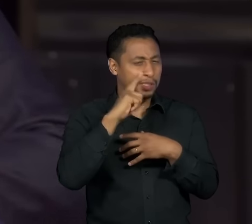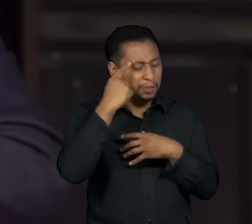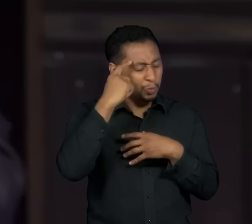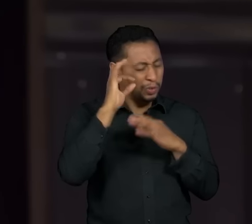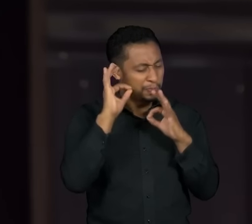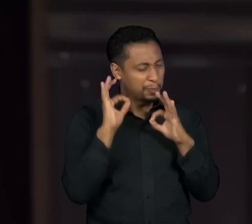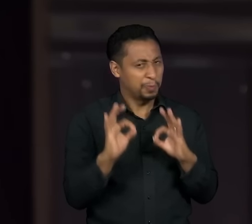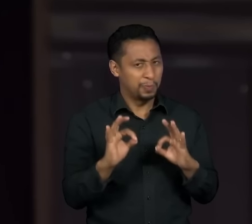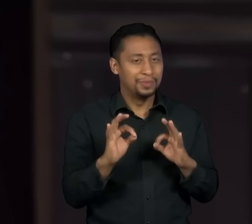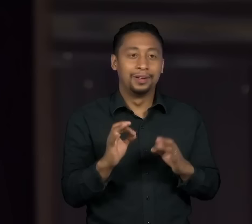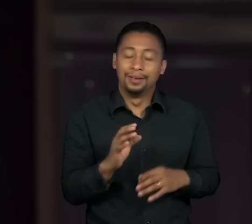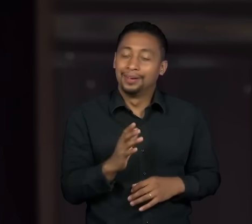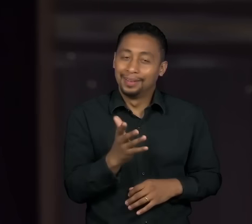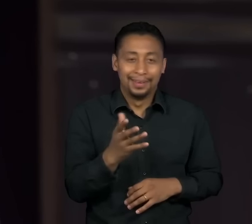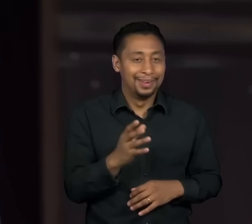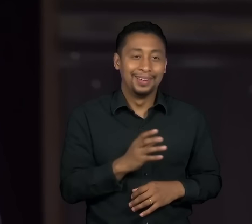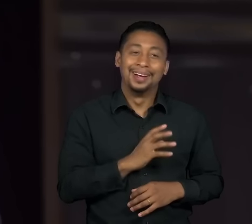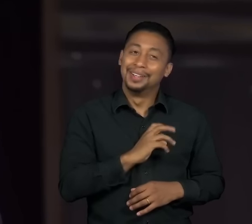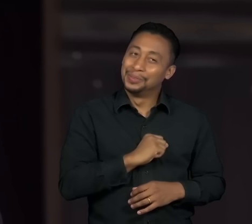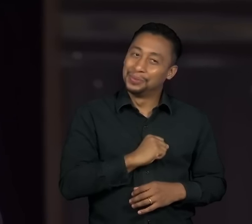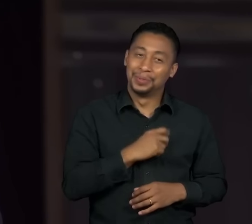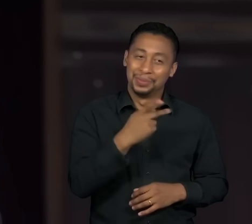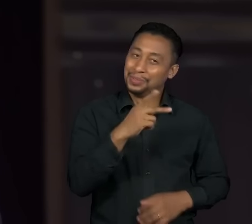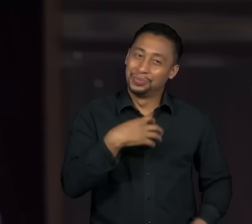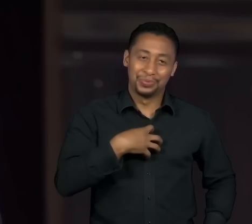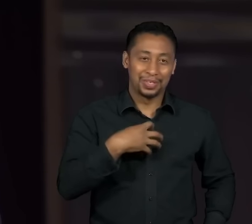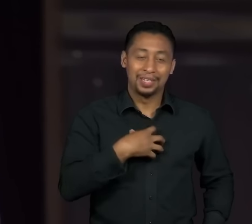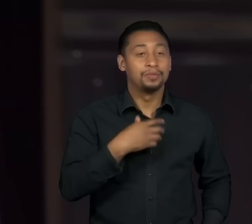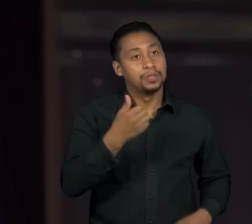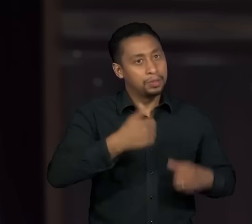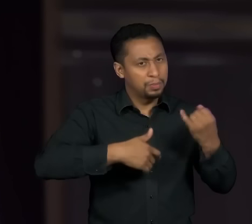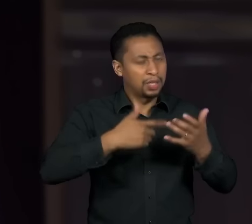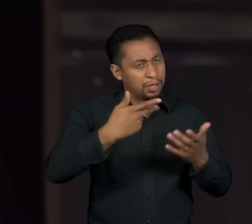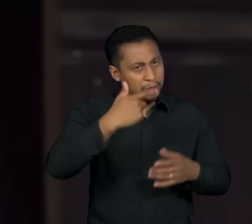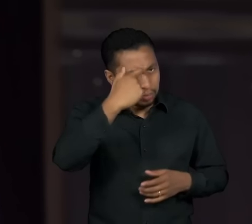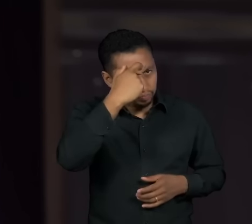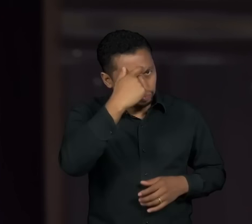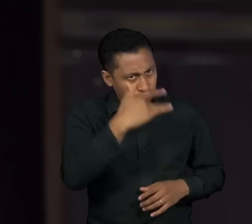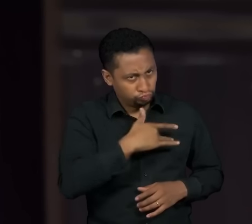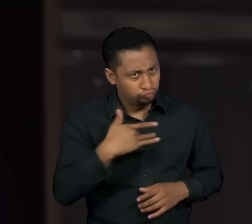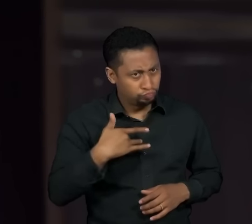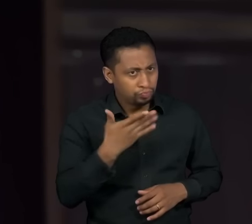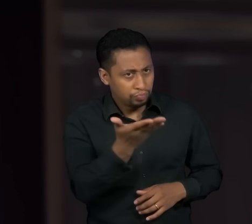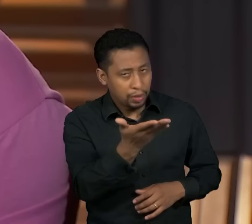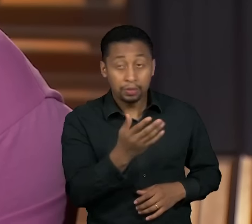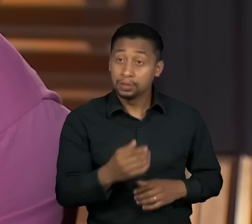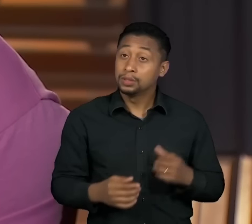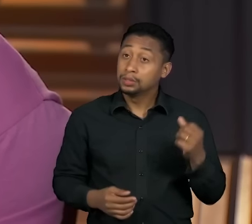expressão. Você está falando da sua saúde mental? Sim. Como é que ela anda?